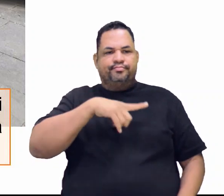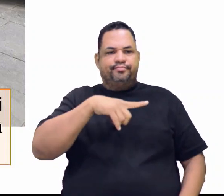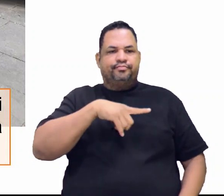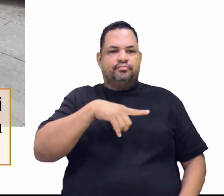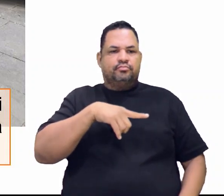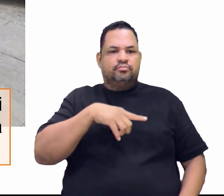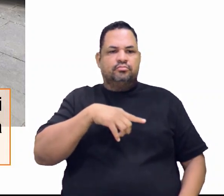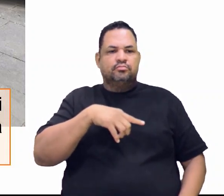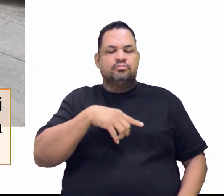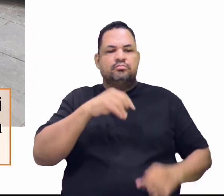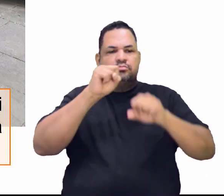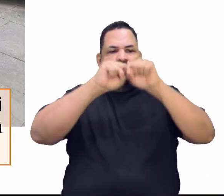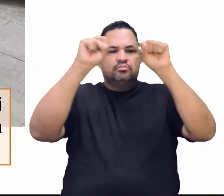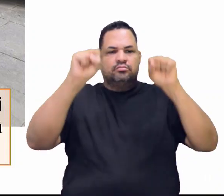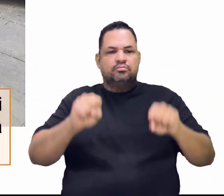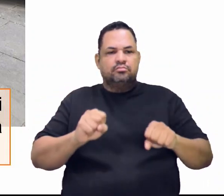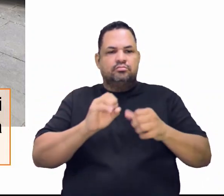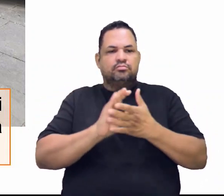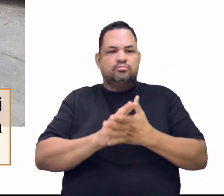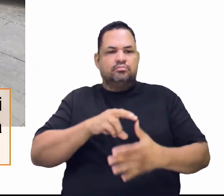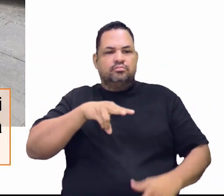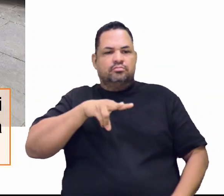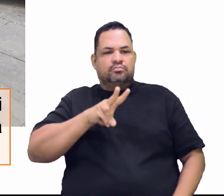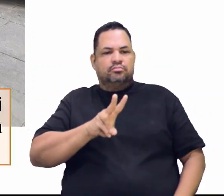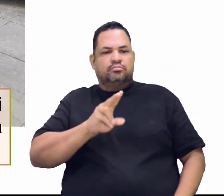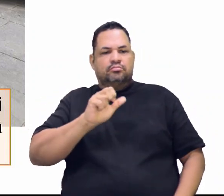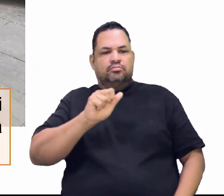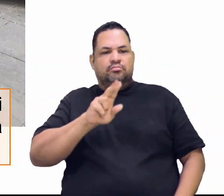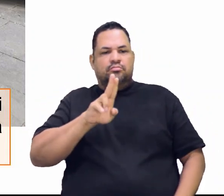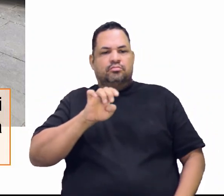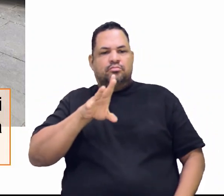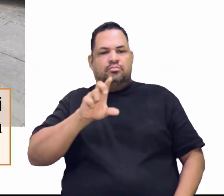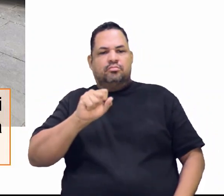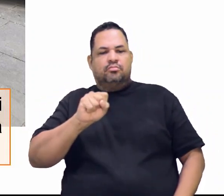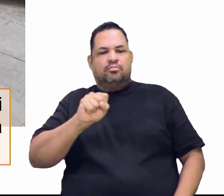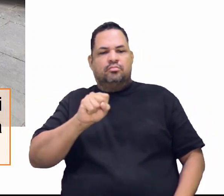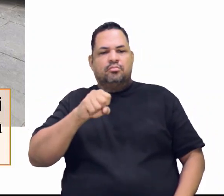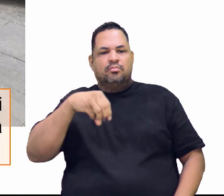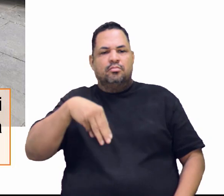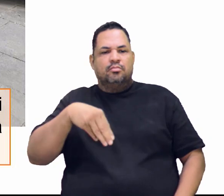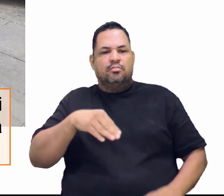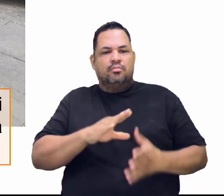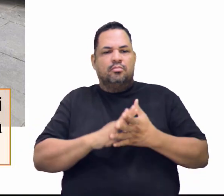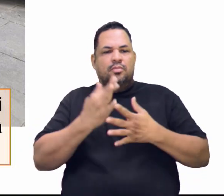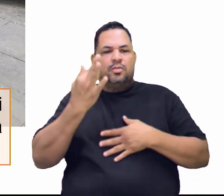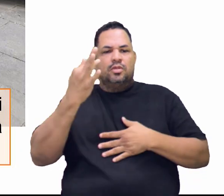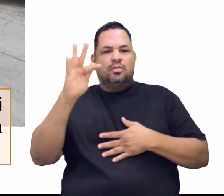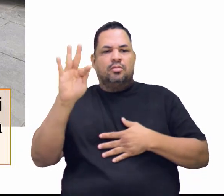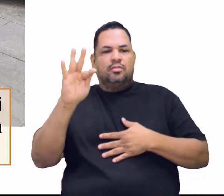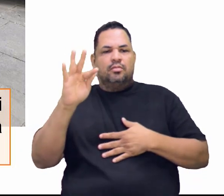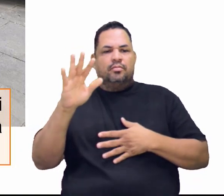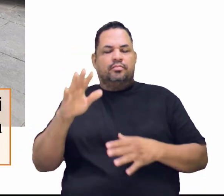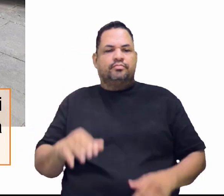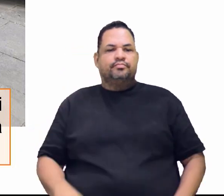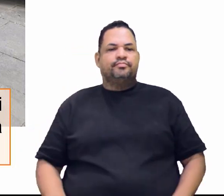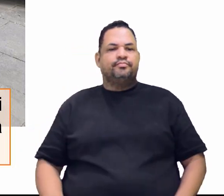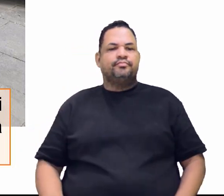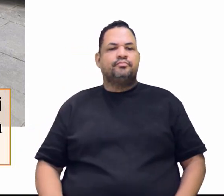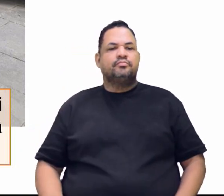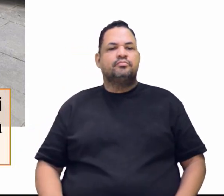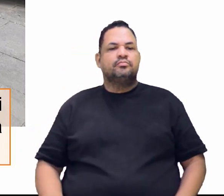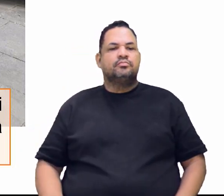ele é um sistema Vauban, que é de um francês, Sebastião de